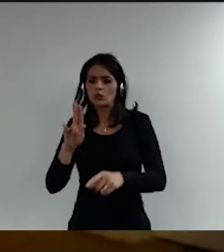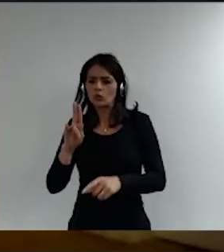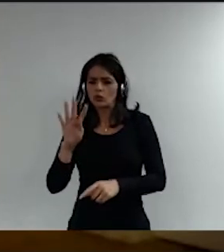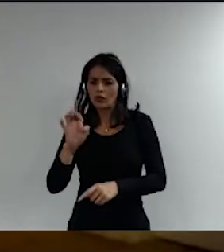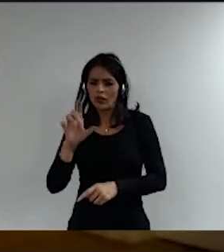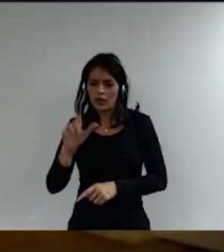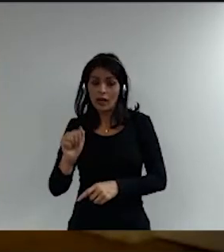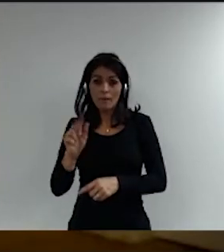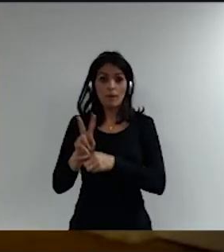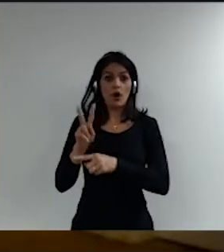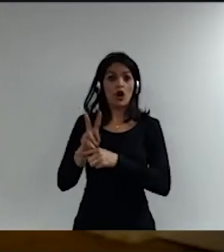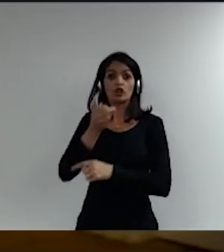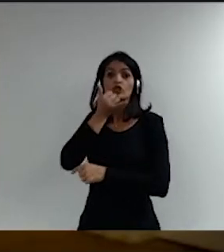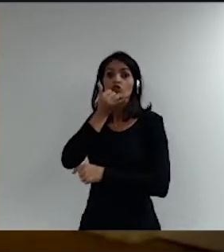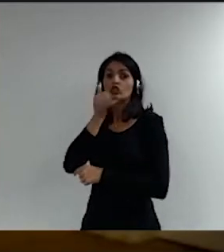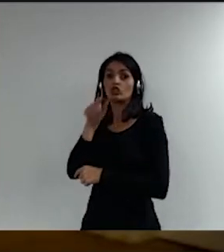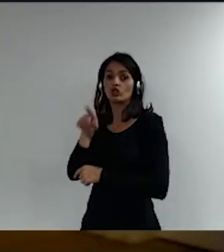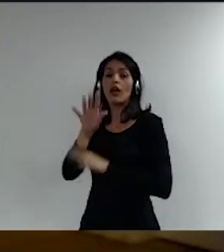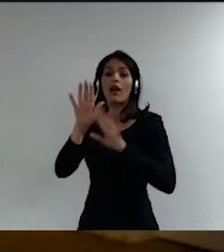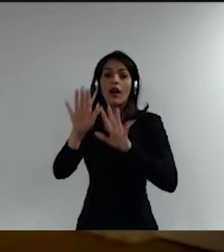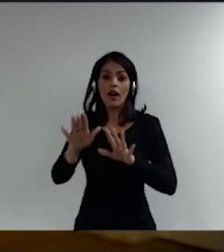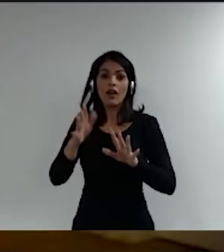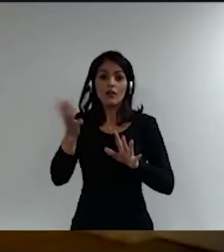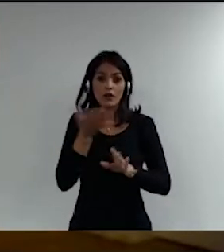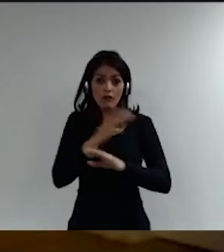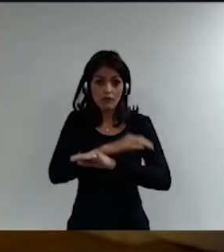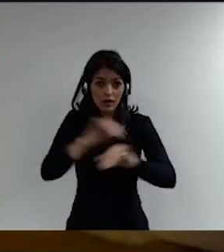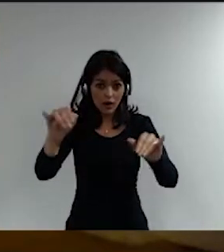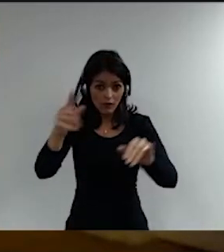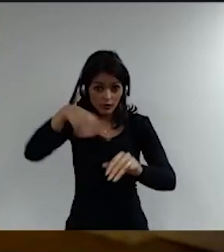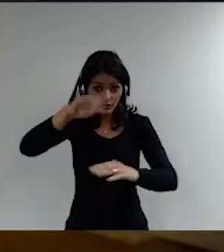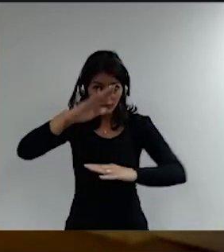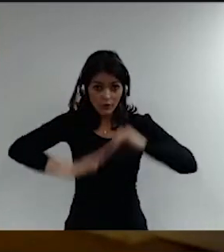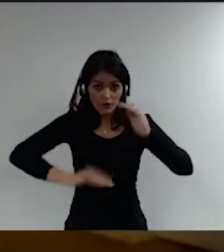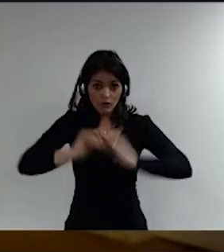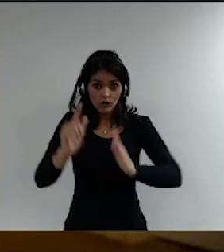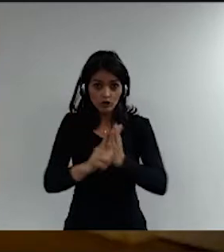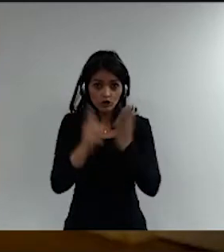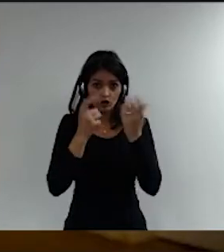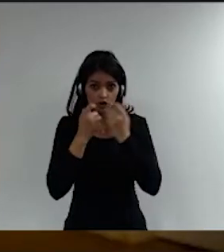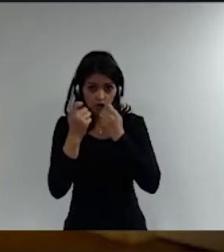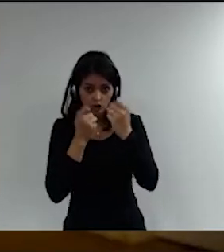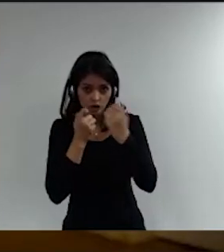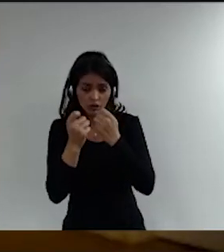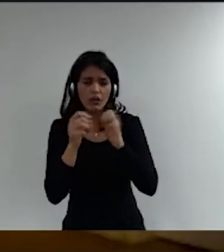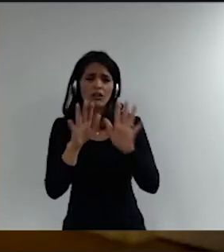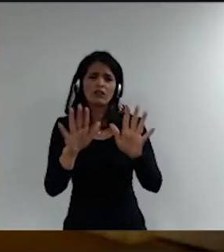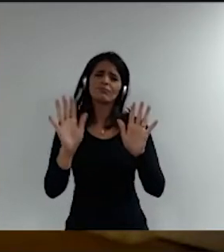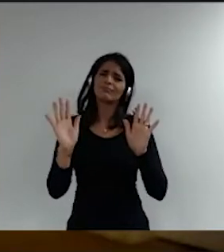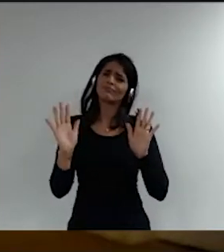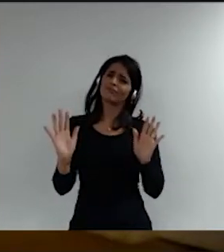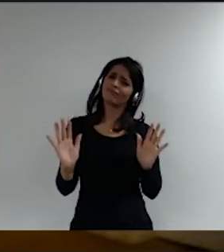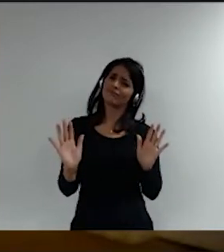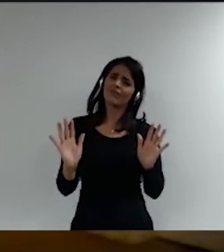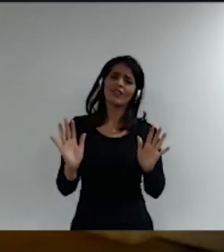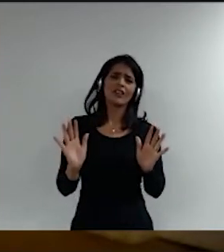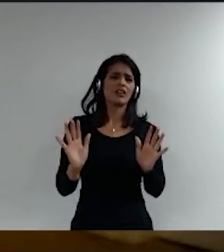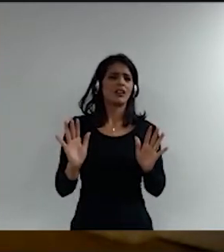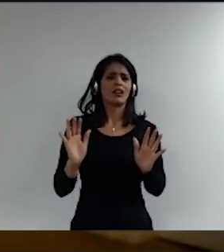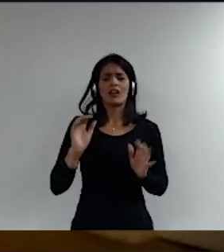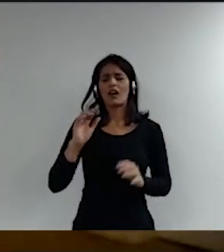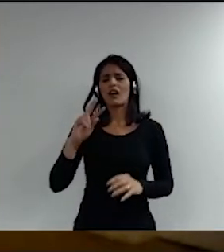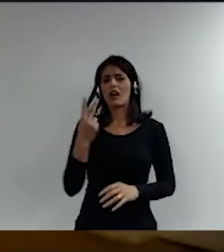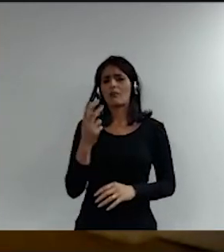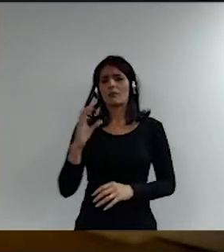provisórias. E eu quero dizer à imprensa brasileira, não existe isso de dar um habeas